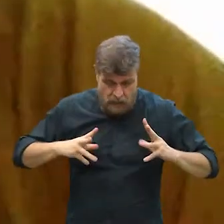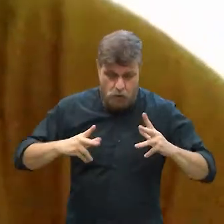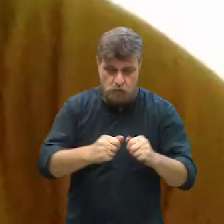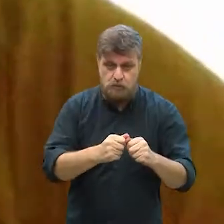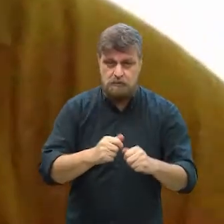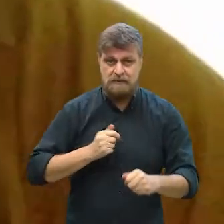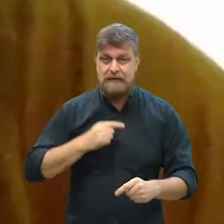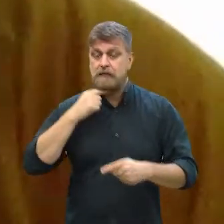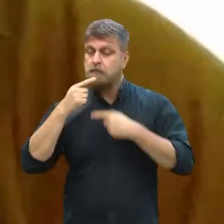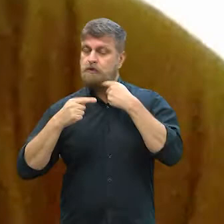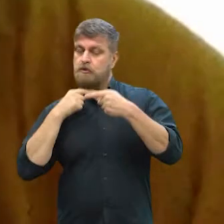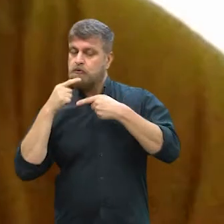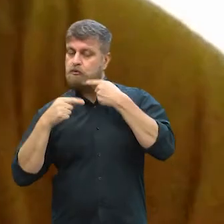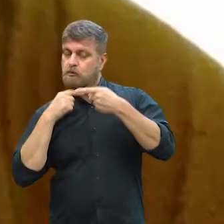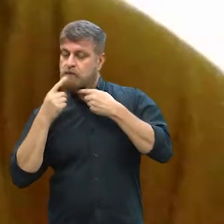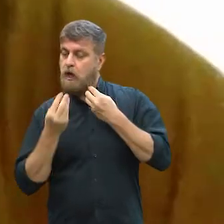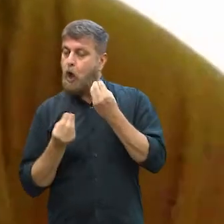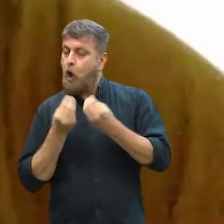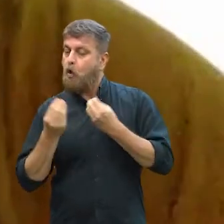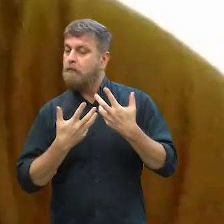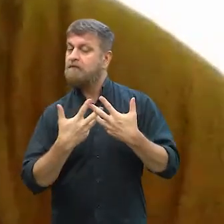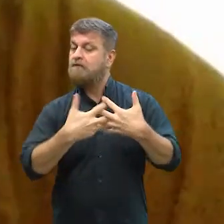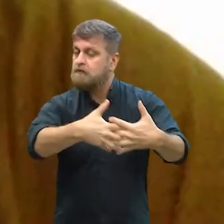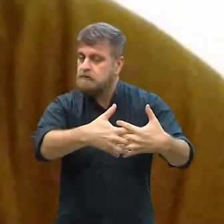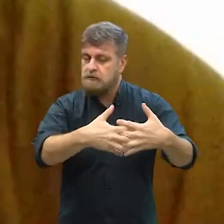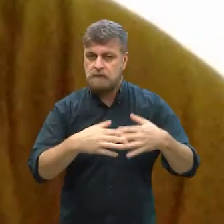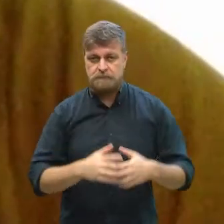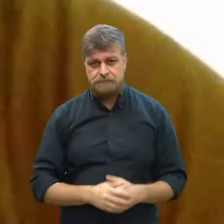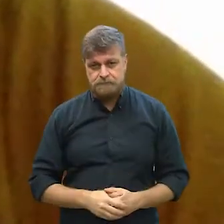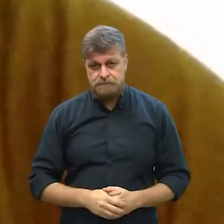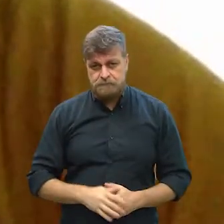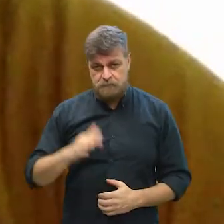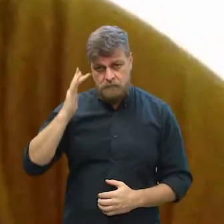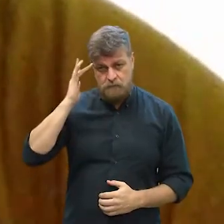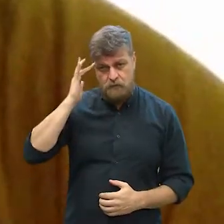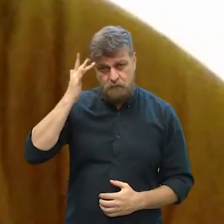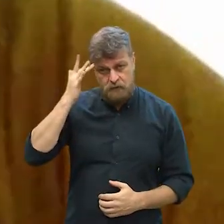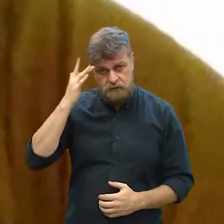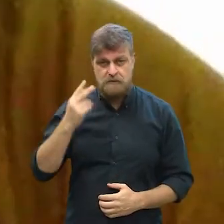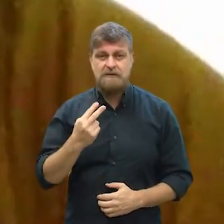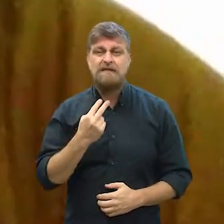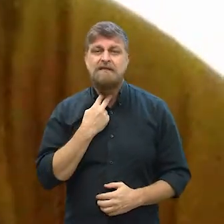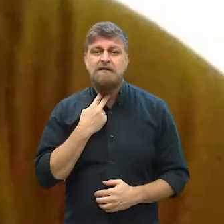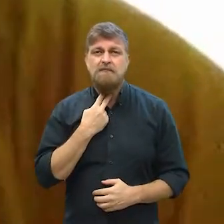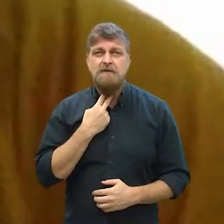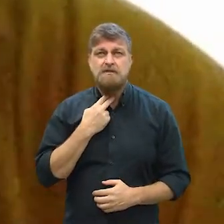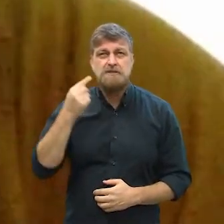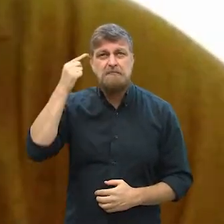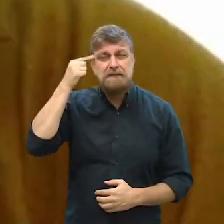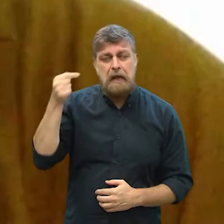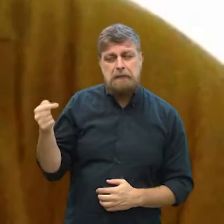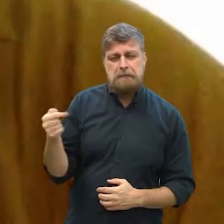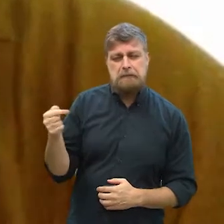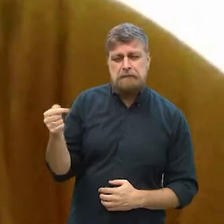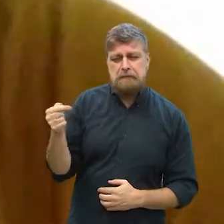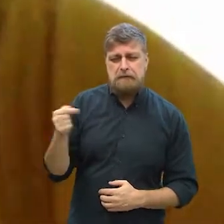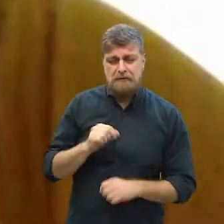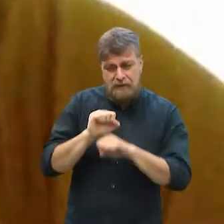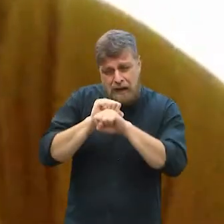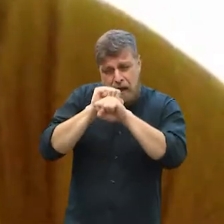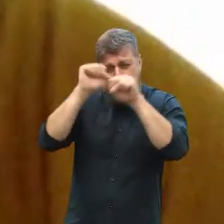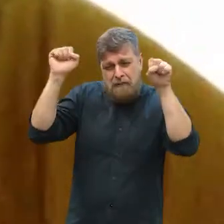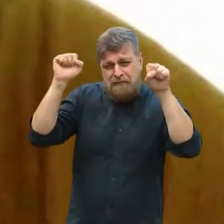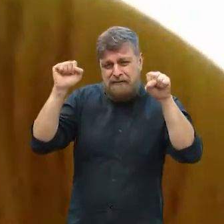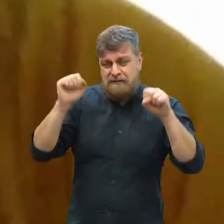a gente tem várias dúvidas em relação a isso. Então, eu acho que a gente não pode pensar pelo lado negativo, tipo acordar de manhã